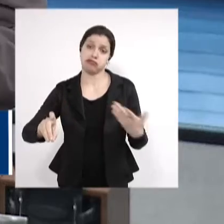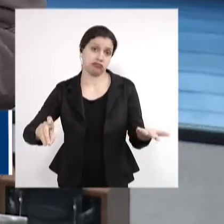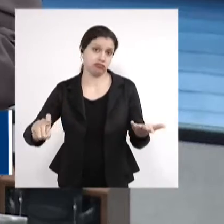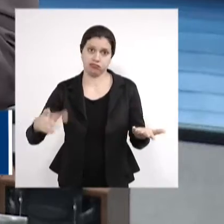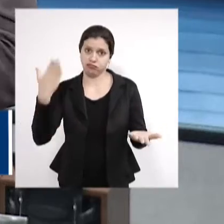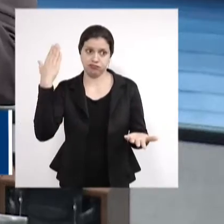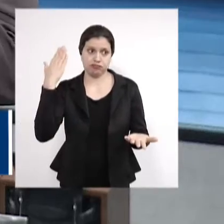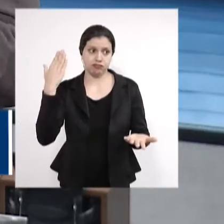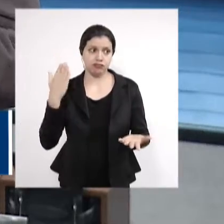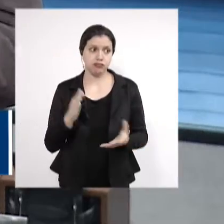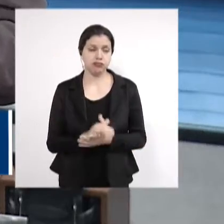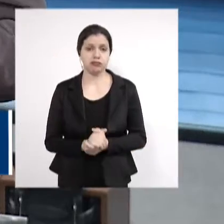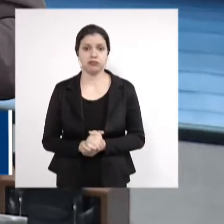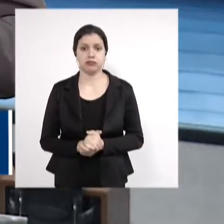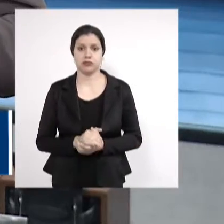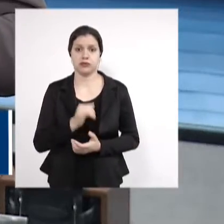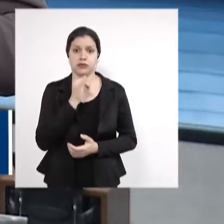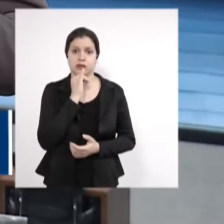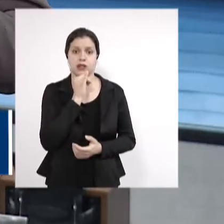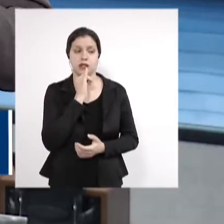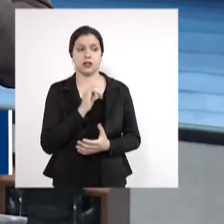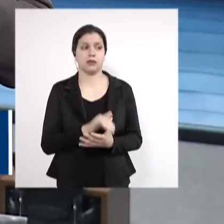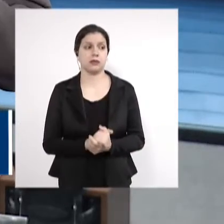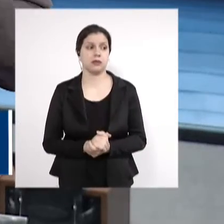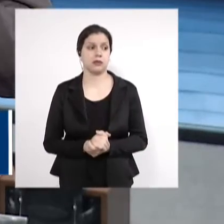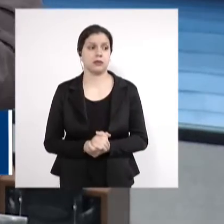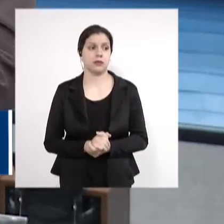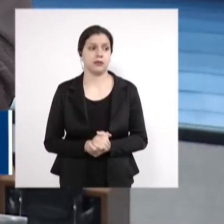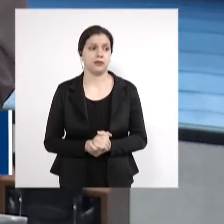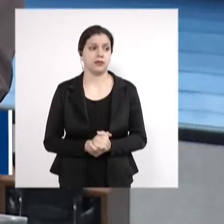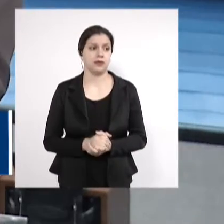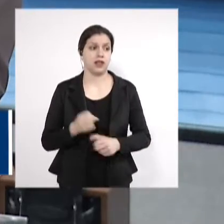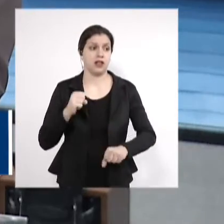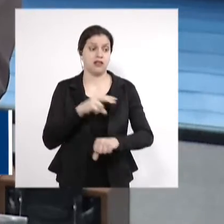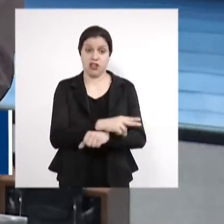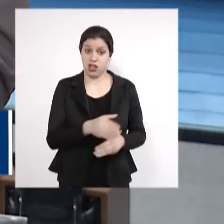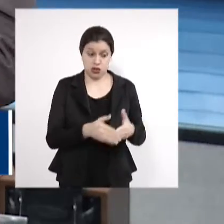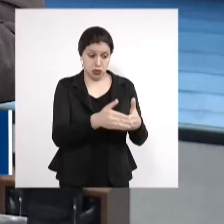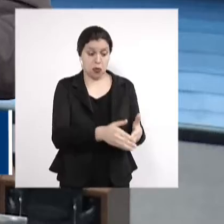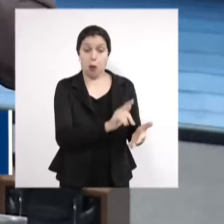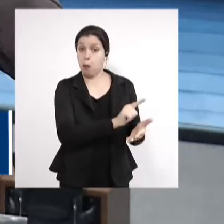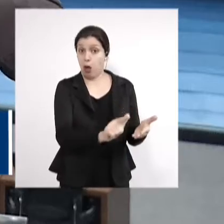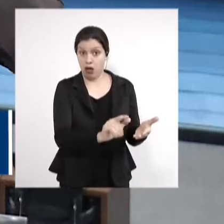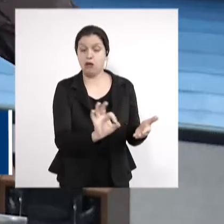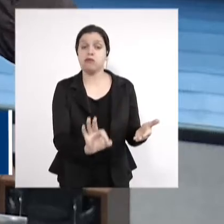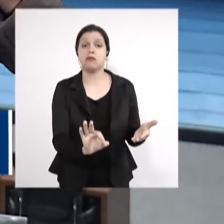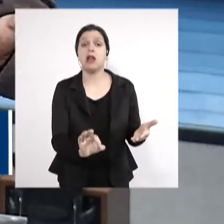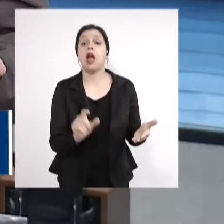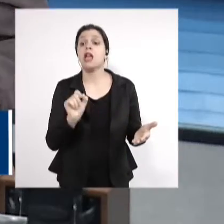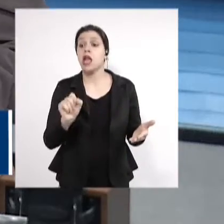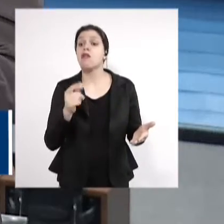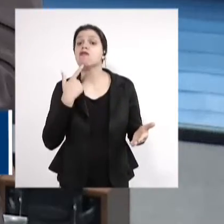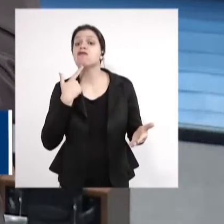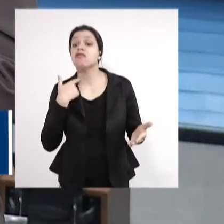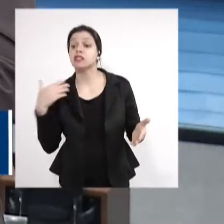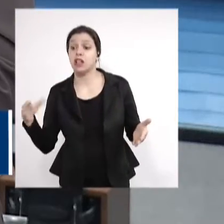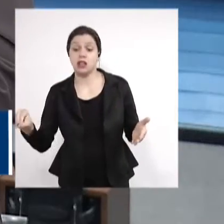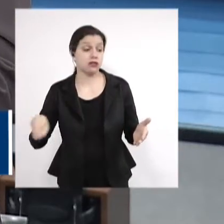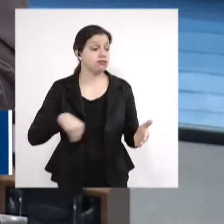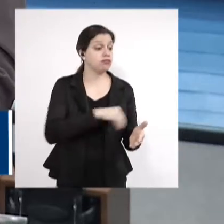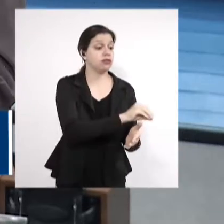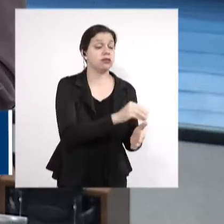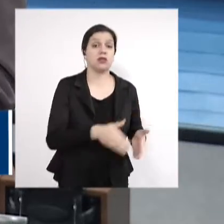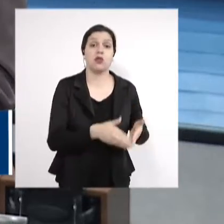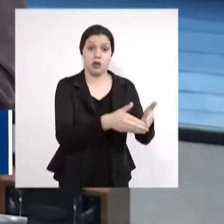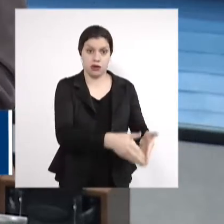extremamente, um exemplo bem hipotético. A vaga de Corumbá vai ficar vaga. Quem quiser ir a Corumbá vai poder participar de